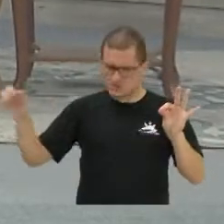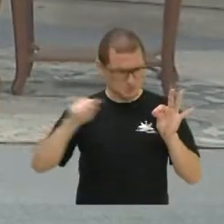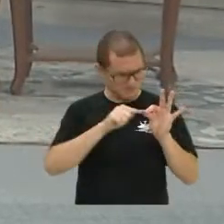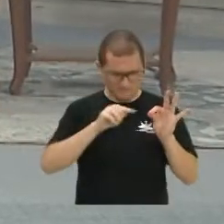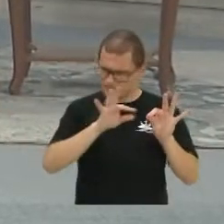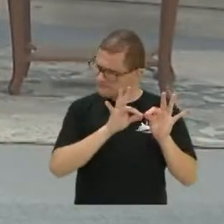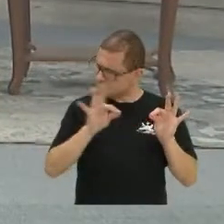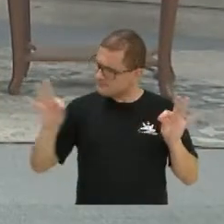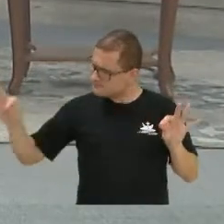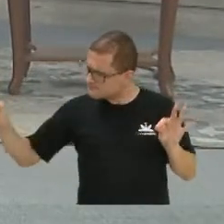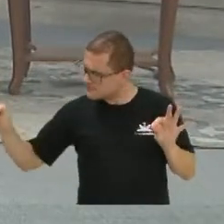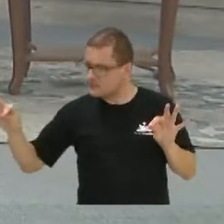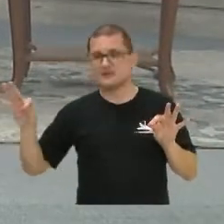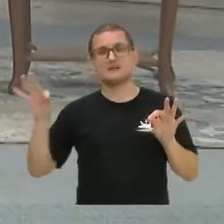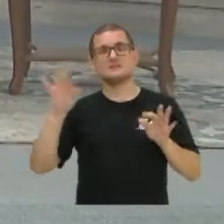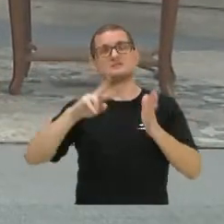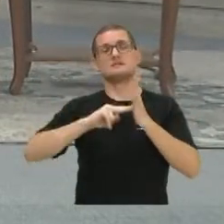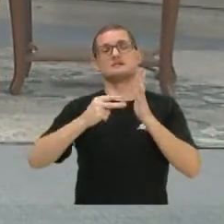de preservação